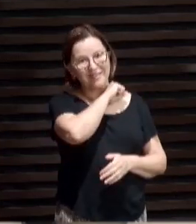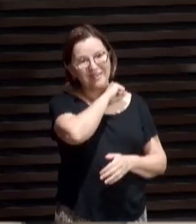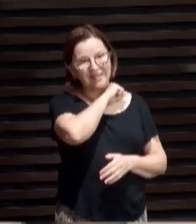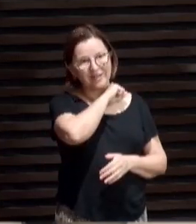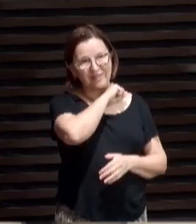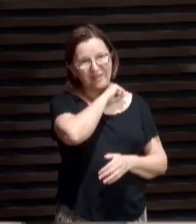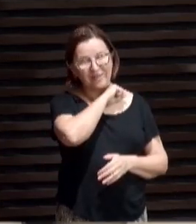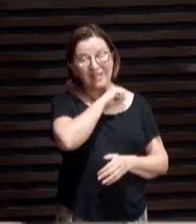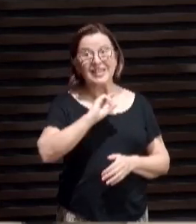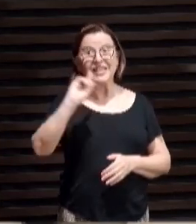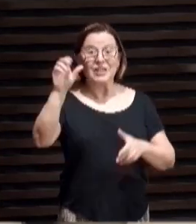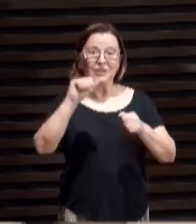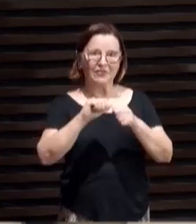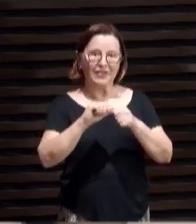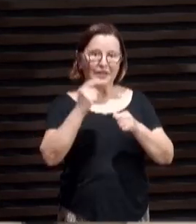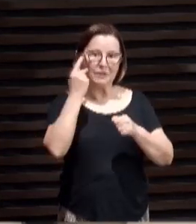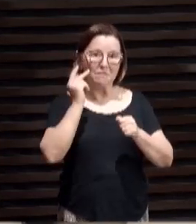pais.